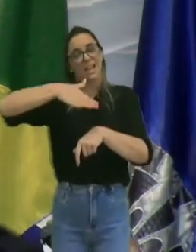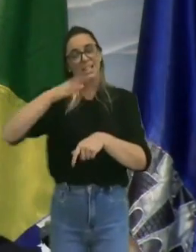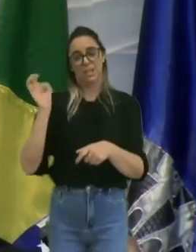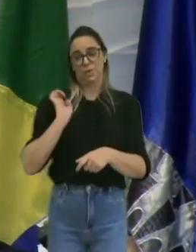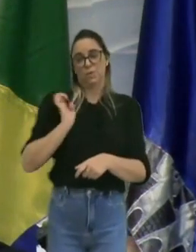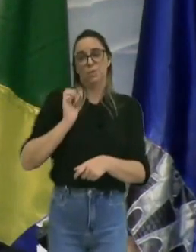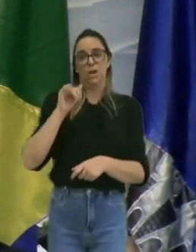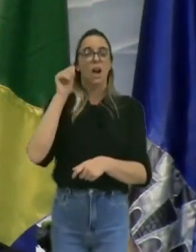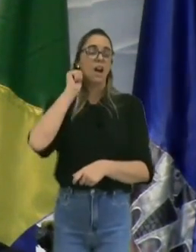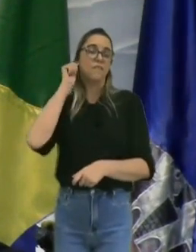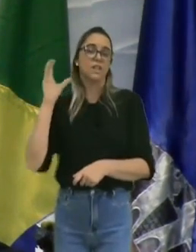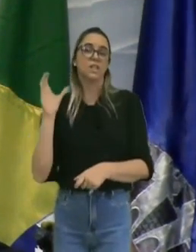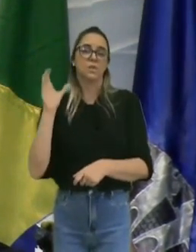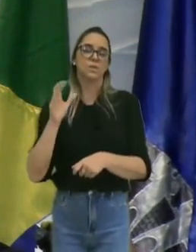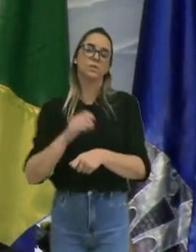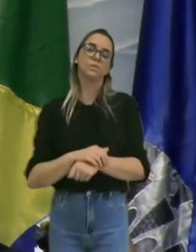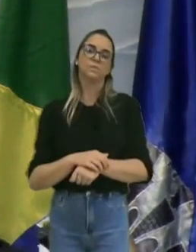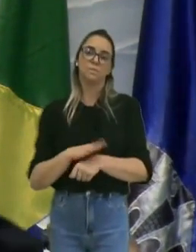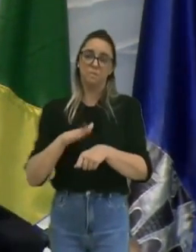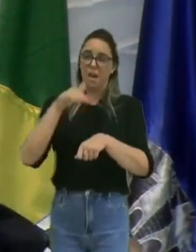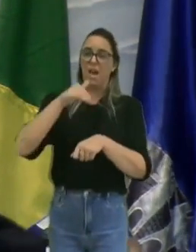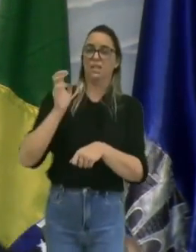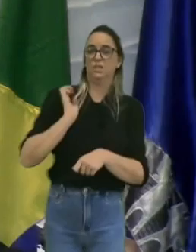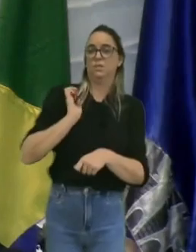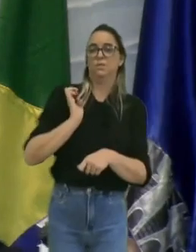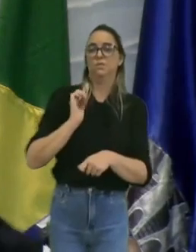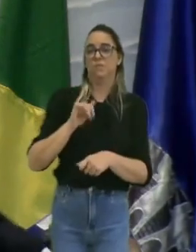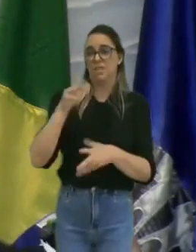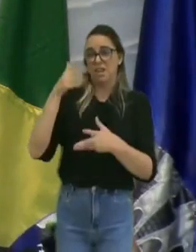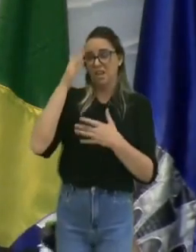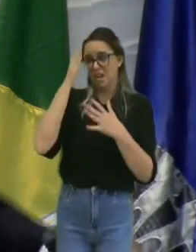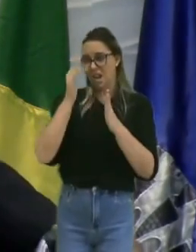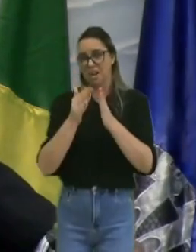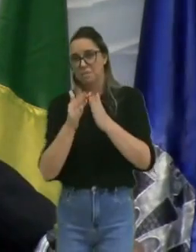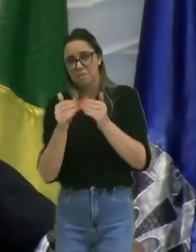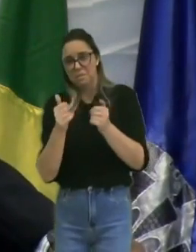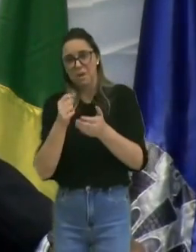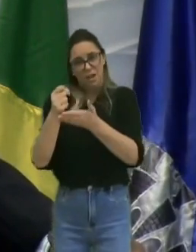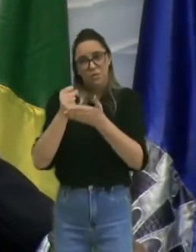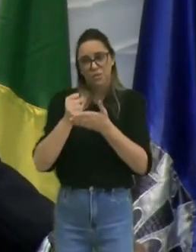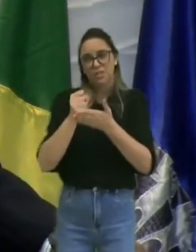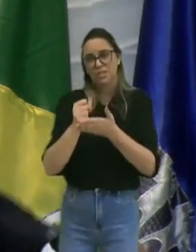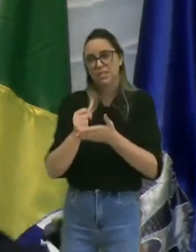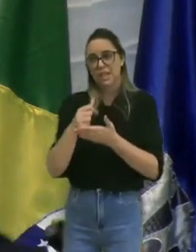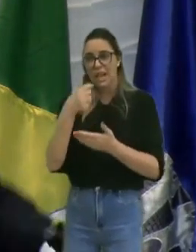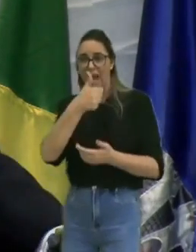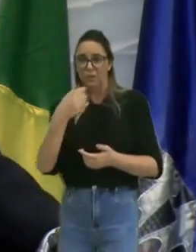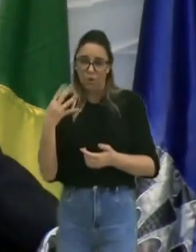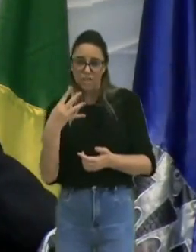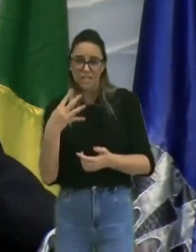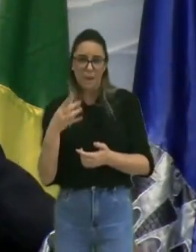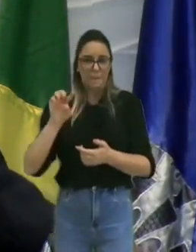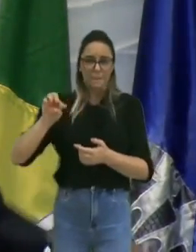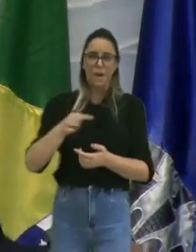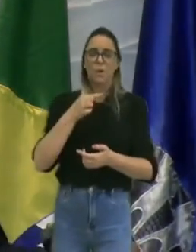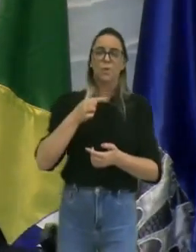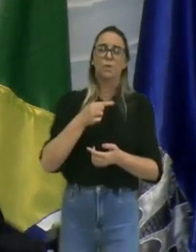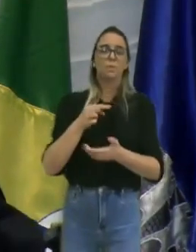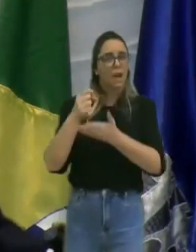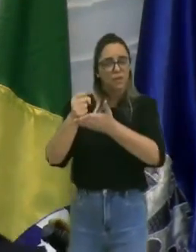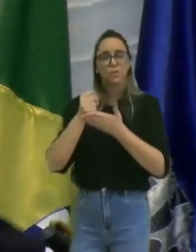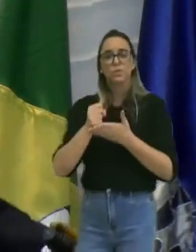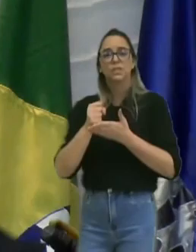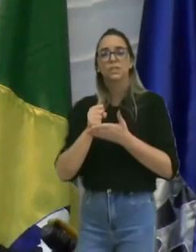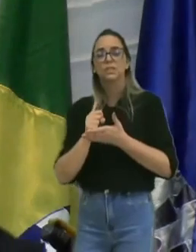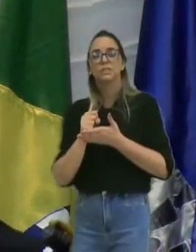dizendo, chega na casa do povo, meu filho, meu Deus, me ajuda aí para eu ganhar 14 mil. Me ajude. Para eu ganhar